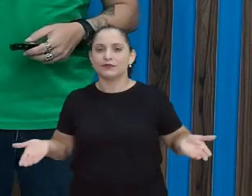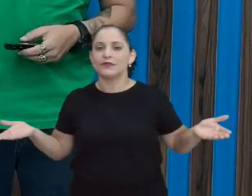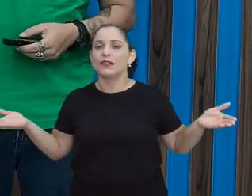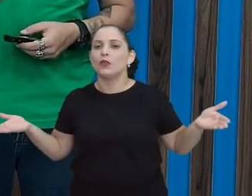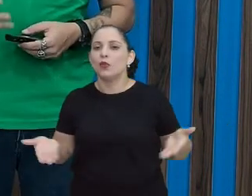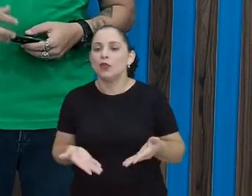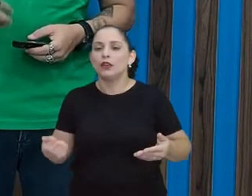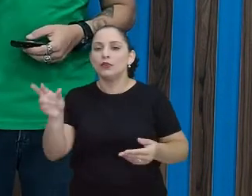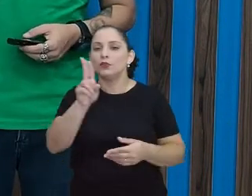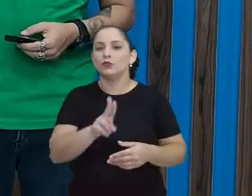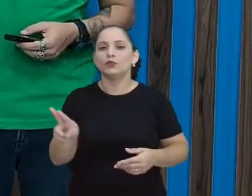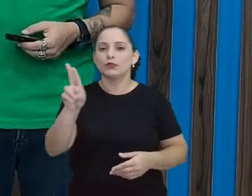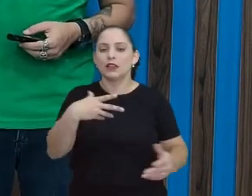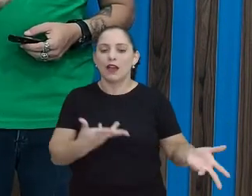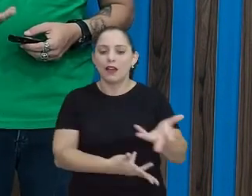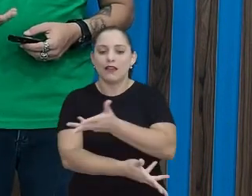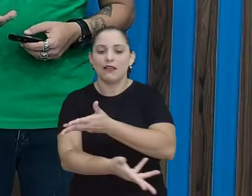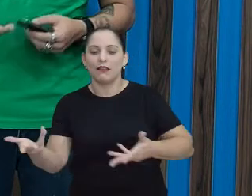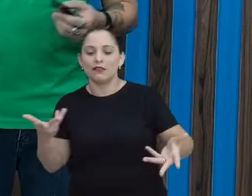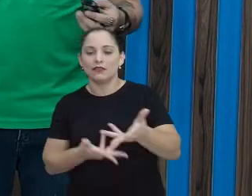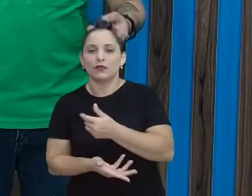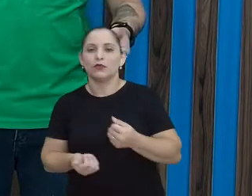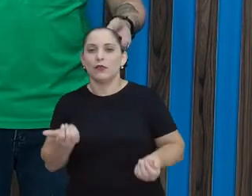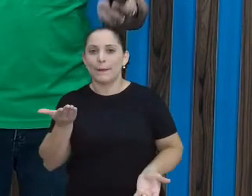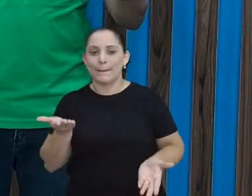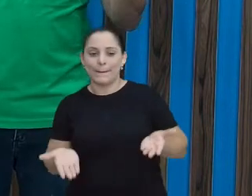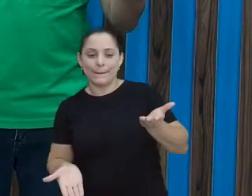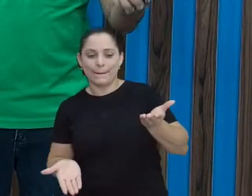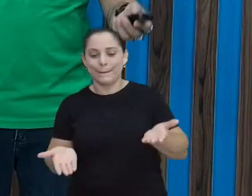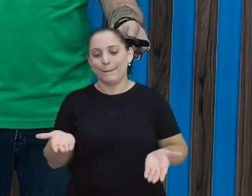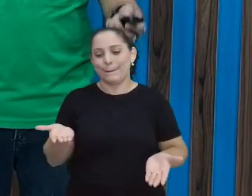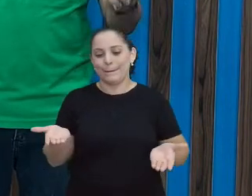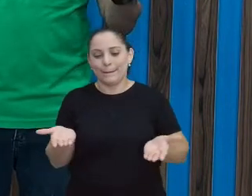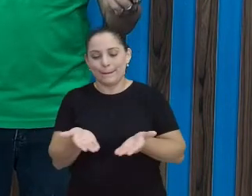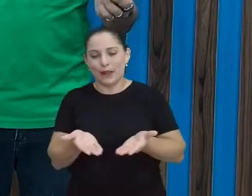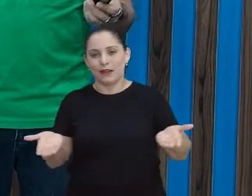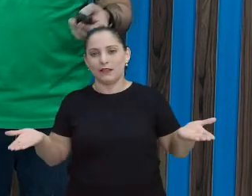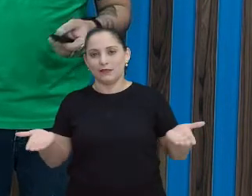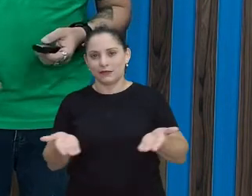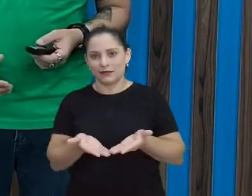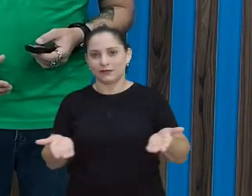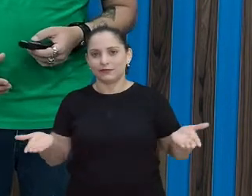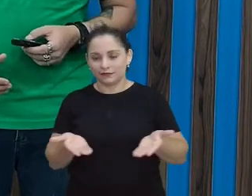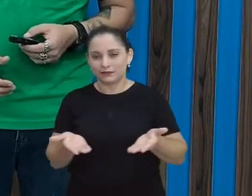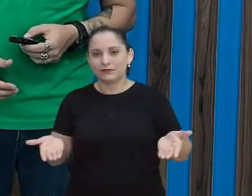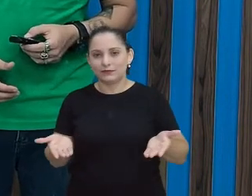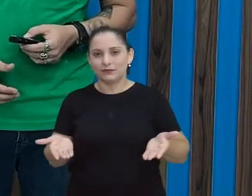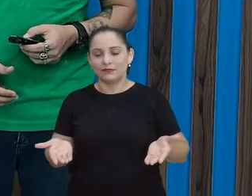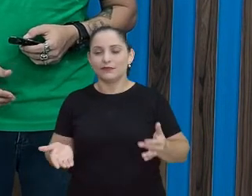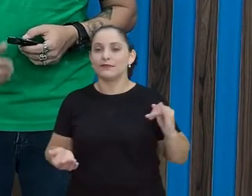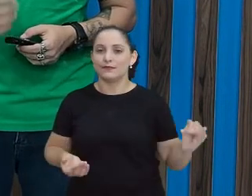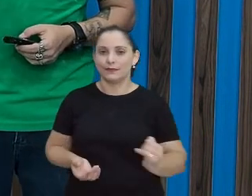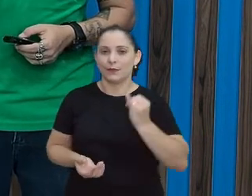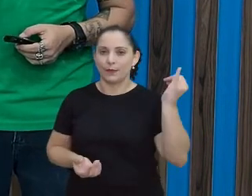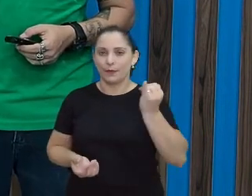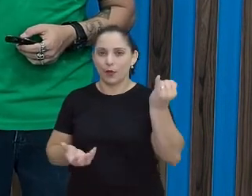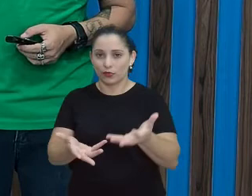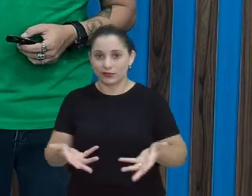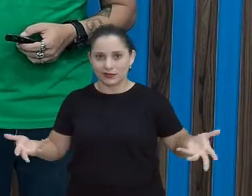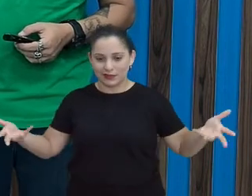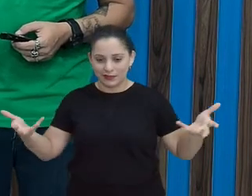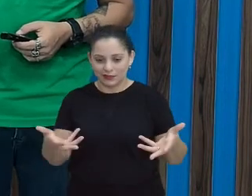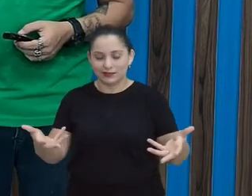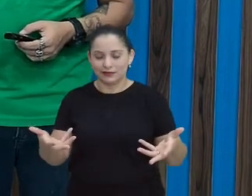gente usou a relação de uma balança, tá certo? Ou seja, o equilíbrio entre dois lados de uma balança de dois